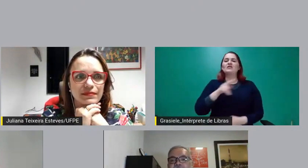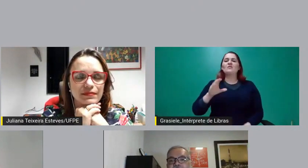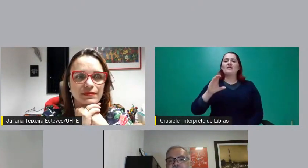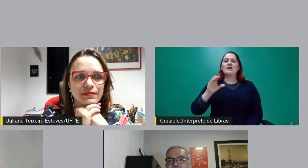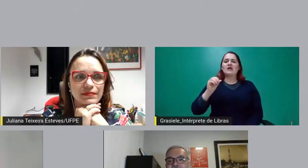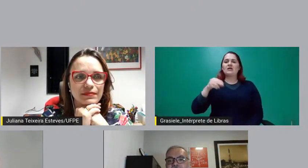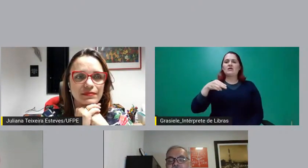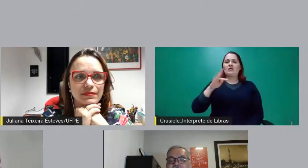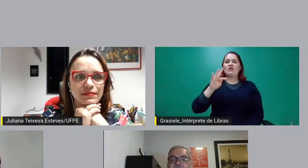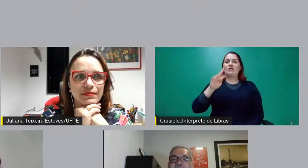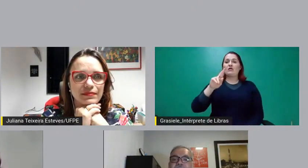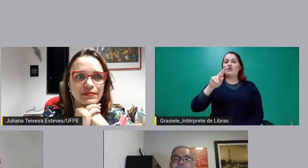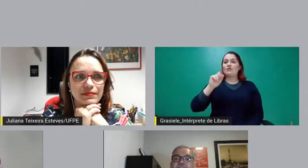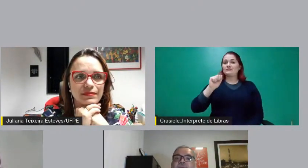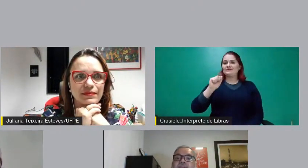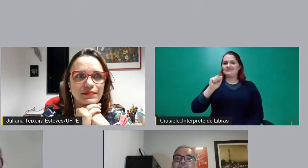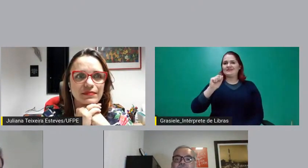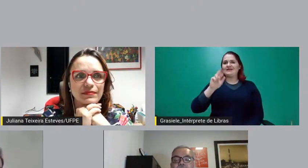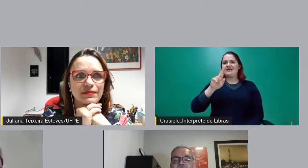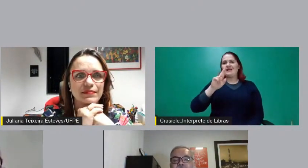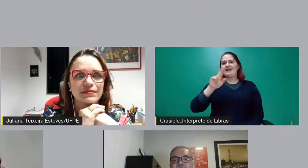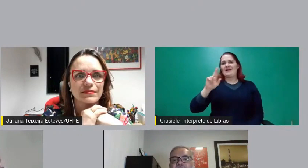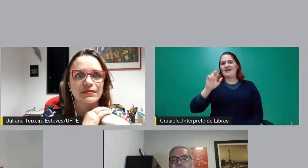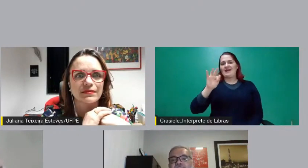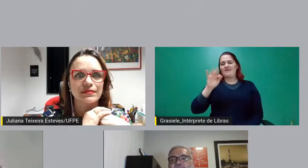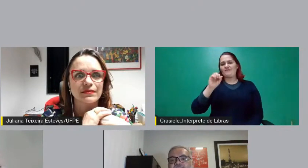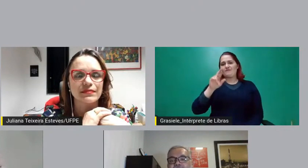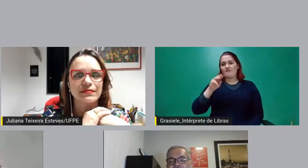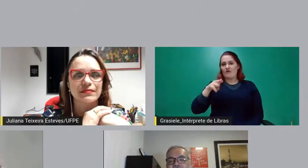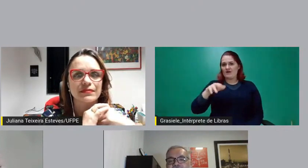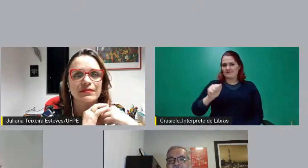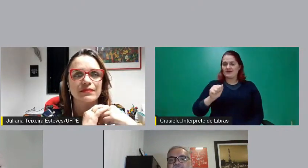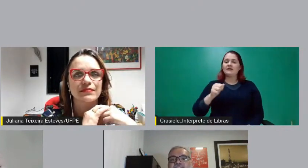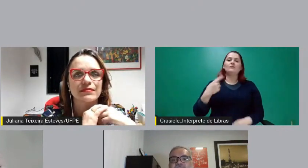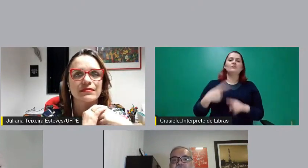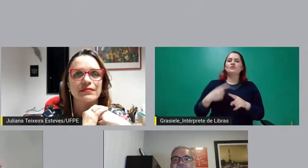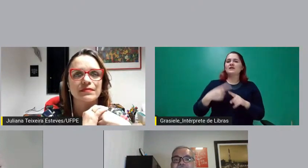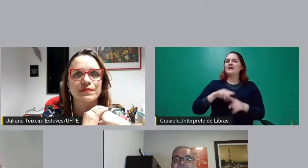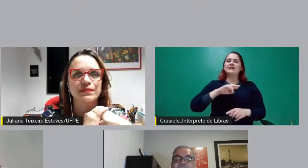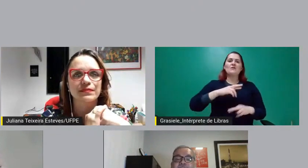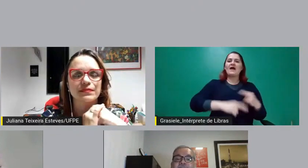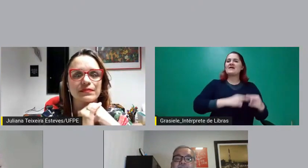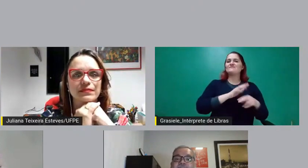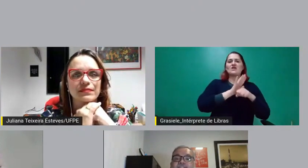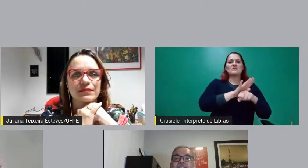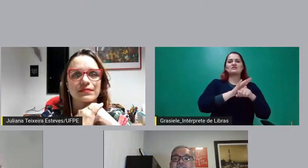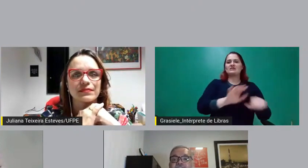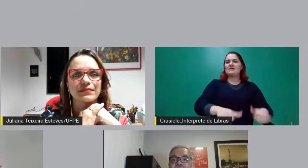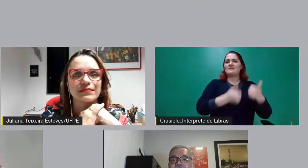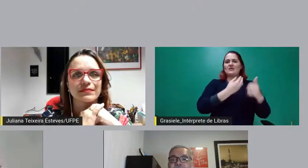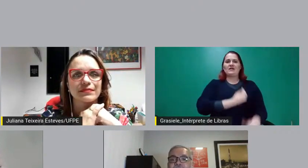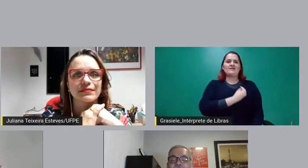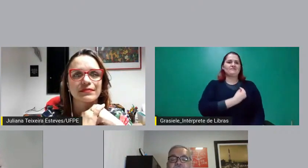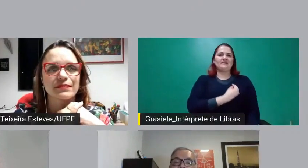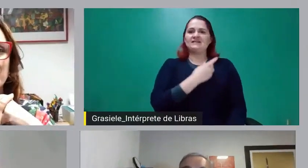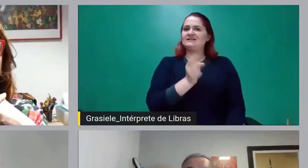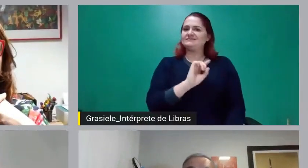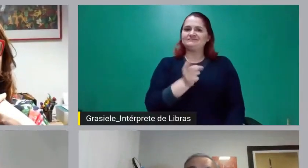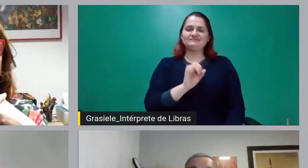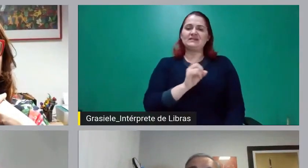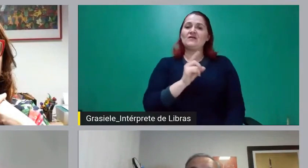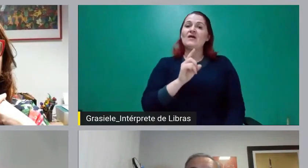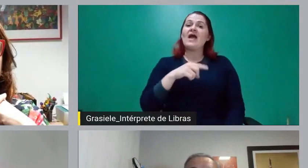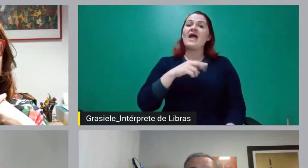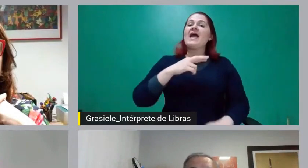porque efetivamente não são reformas para melhorar a vida da gente, mas para retirar direitos,